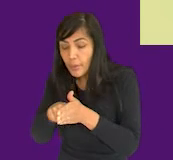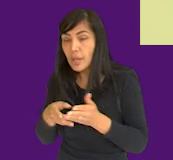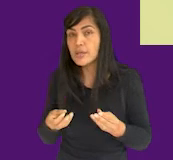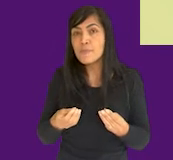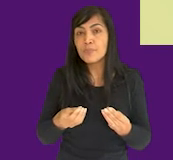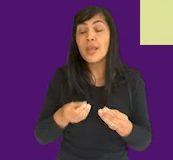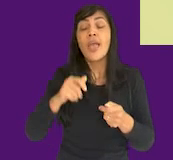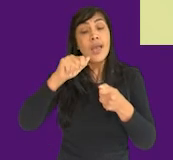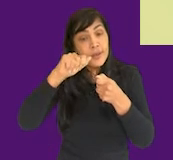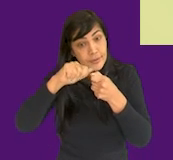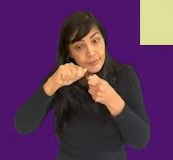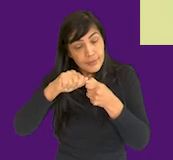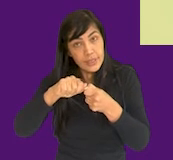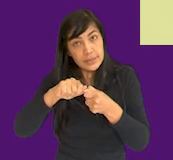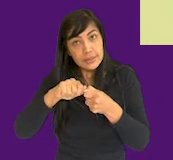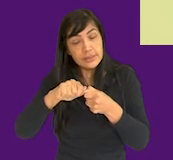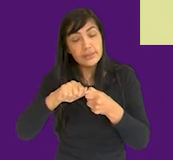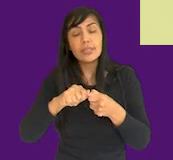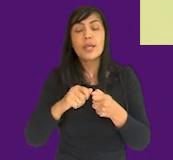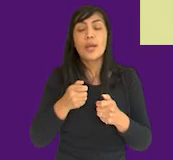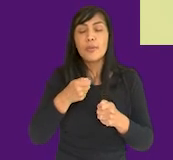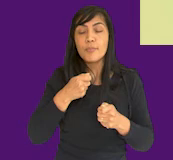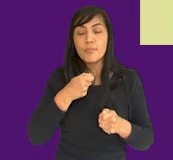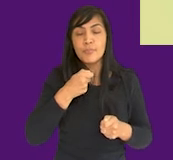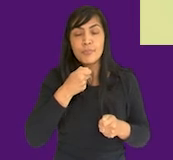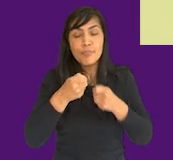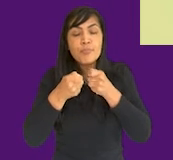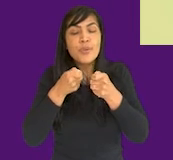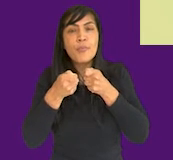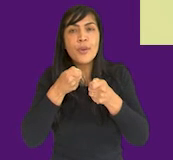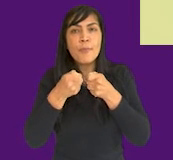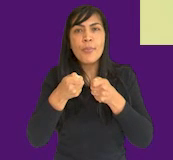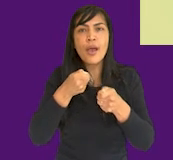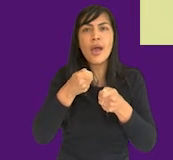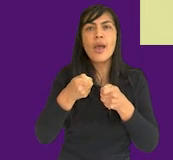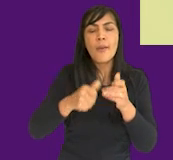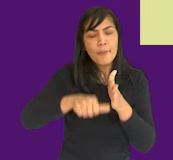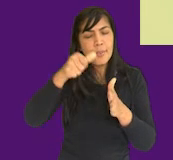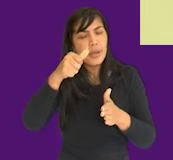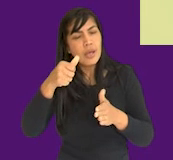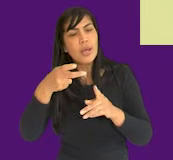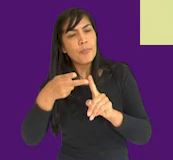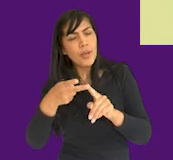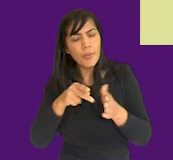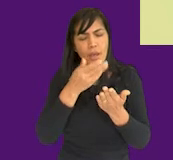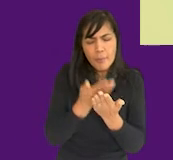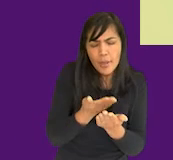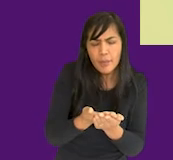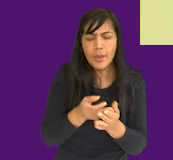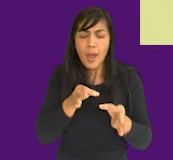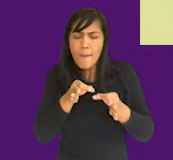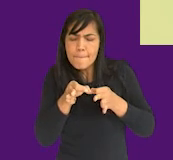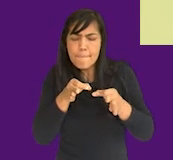fazem pesquisas entrevistas primárias secundárias